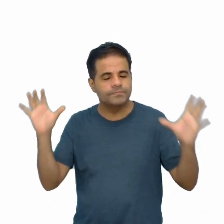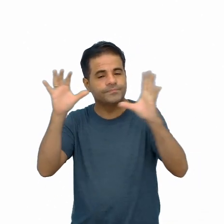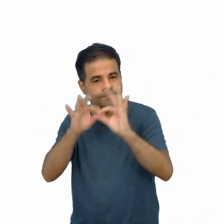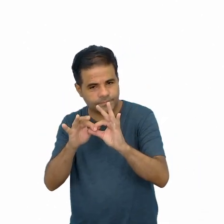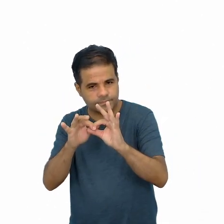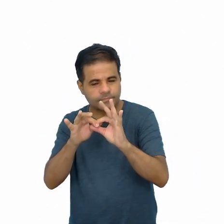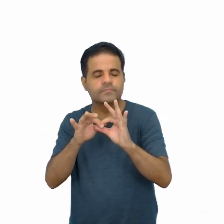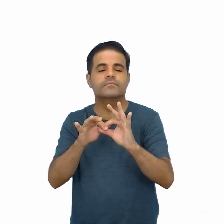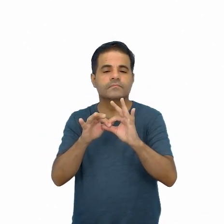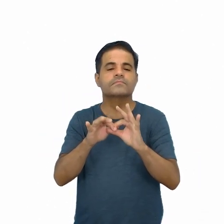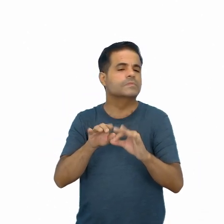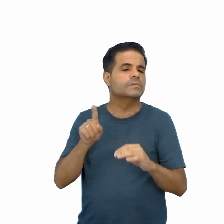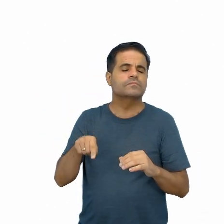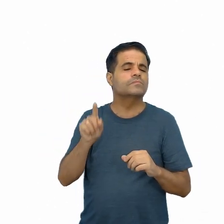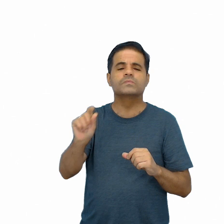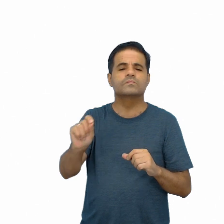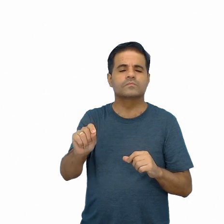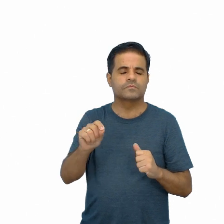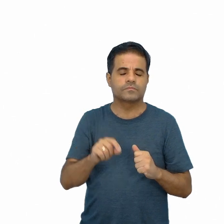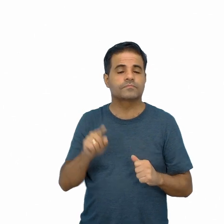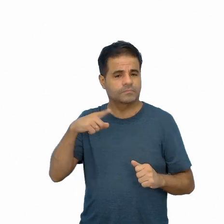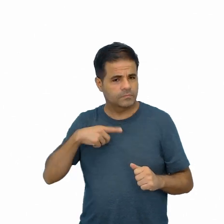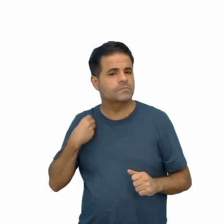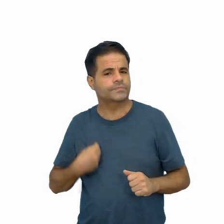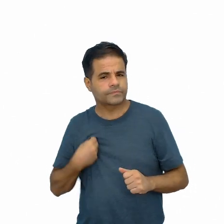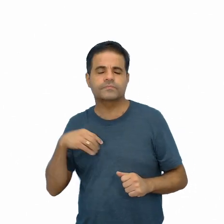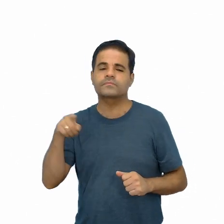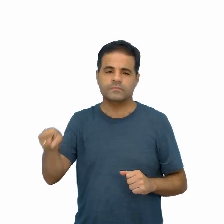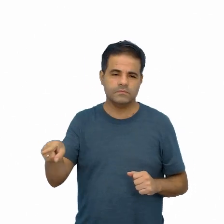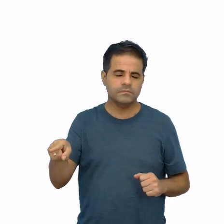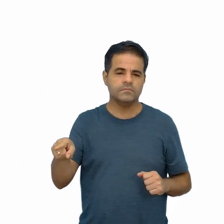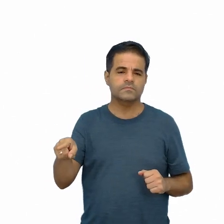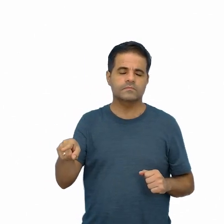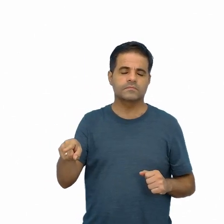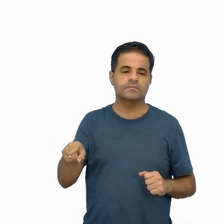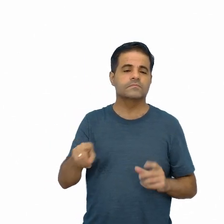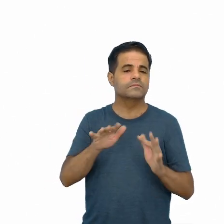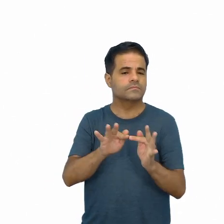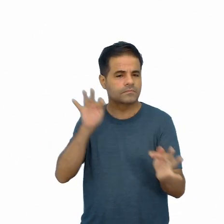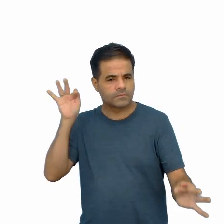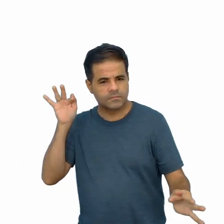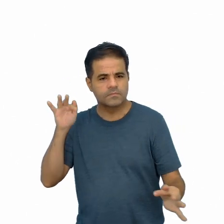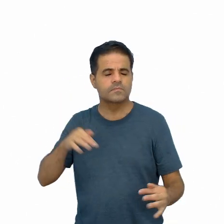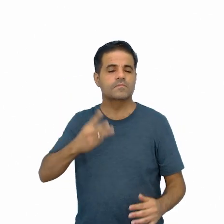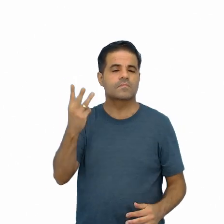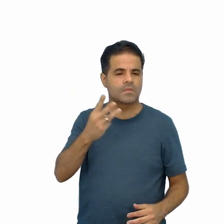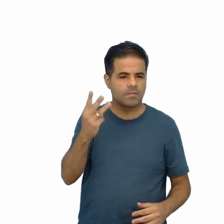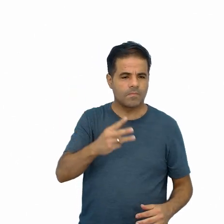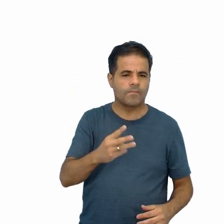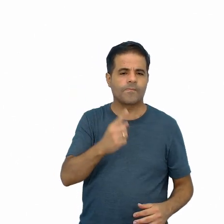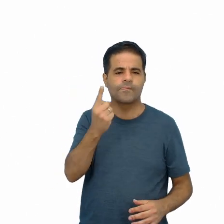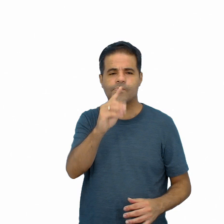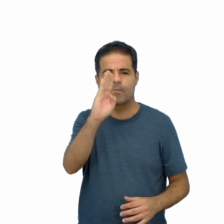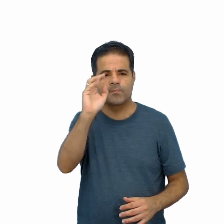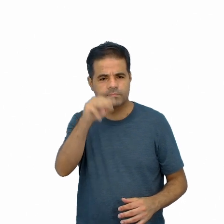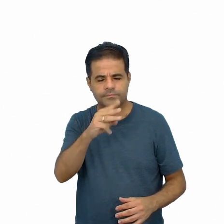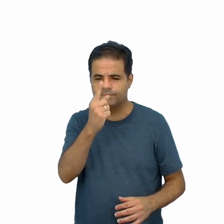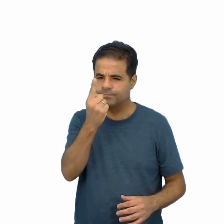aqui, ela está lá, né, em física, terceira série, primeiro